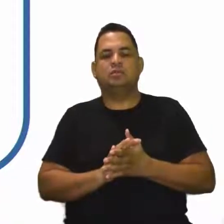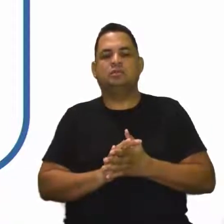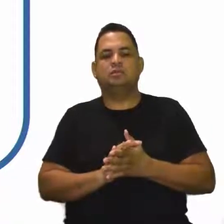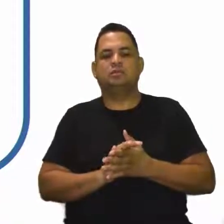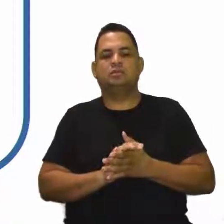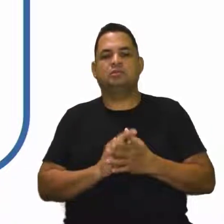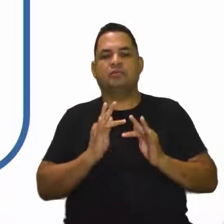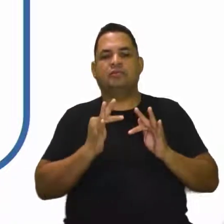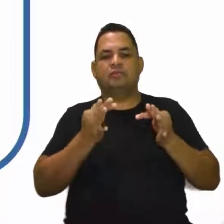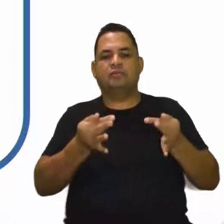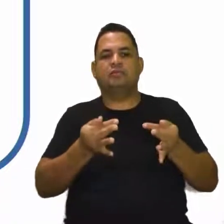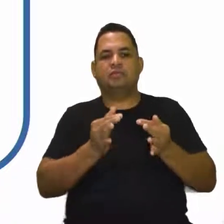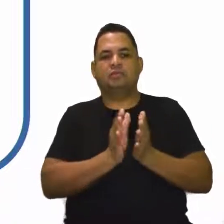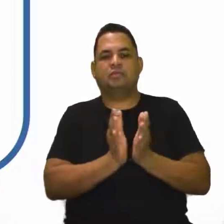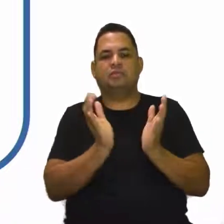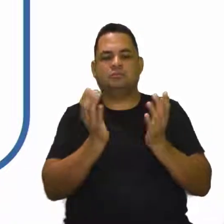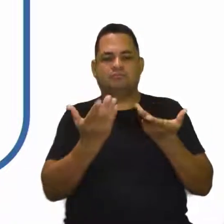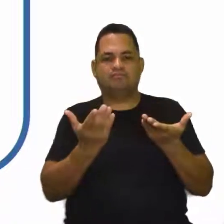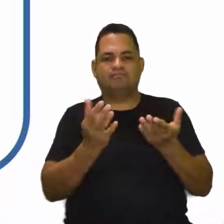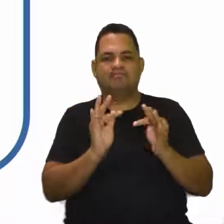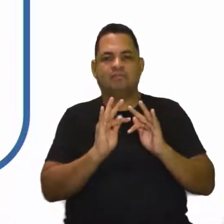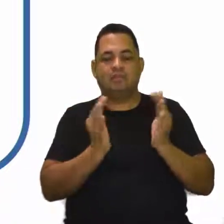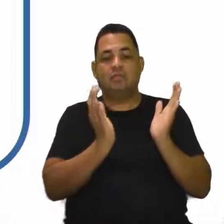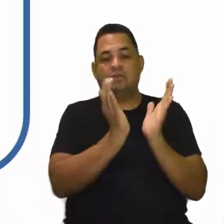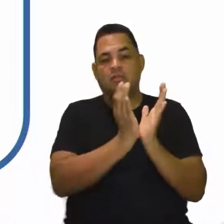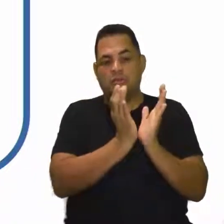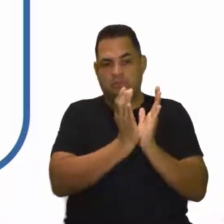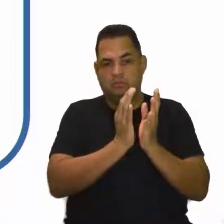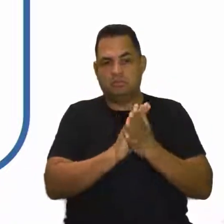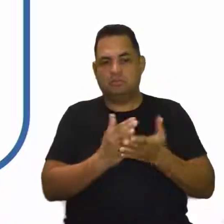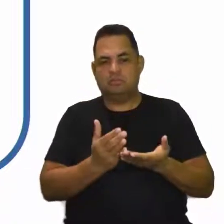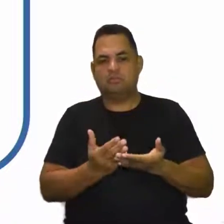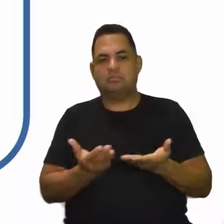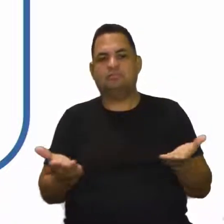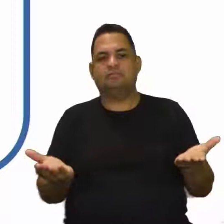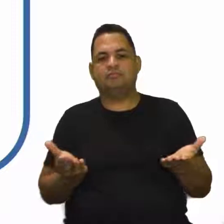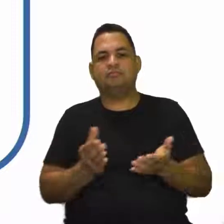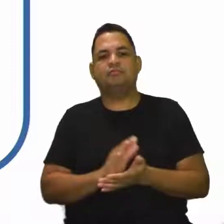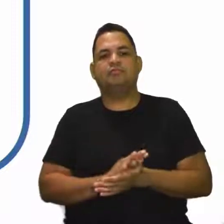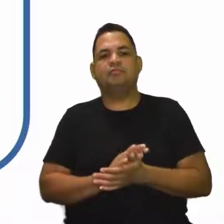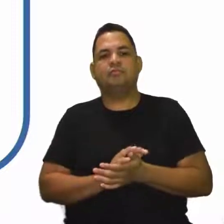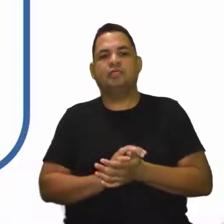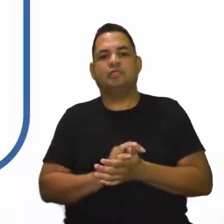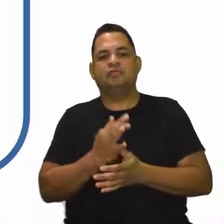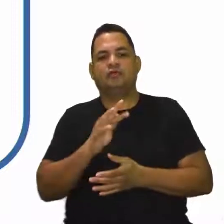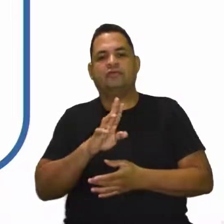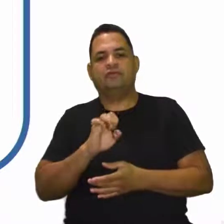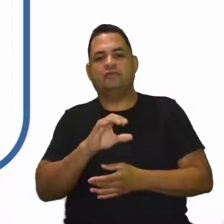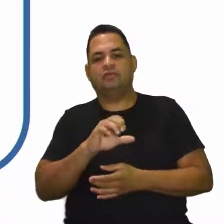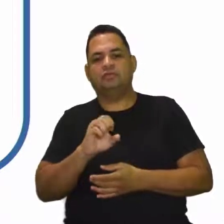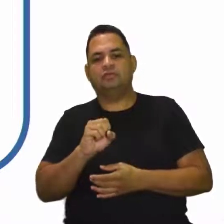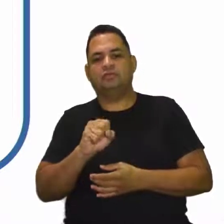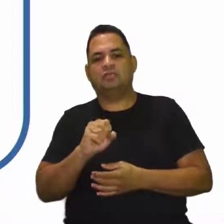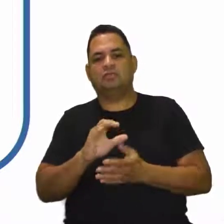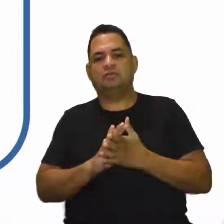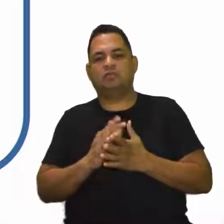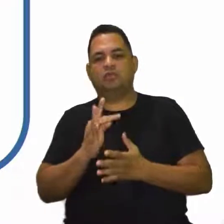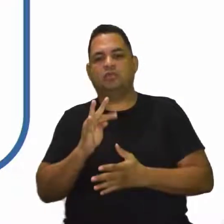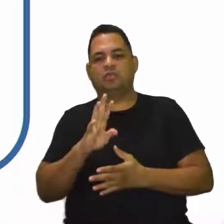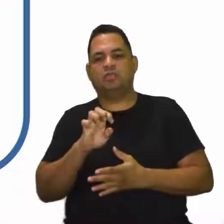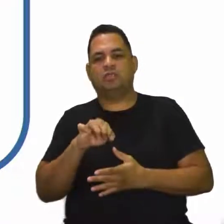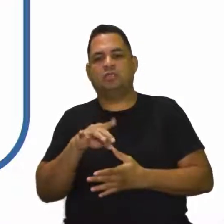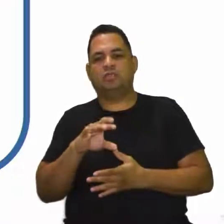capítulo 1, ou a unidade 1, fecharemos aí com a difusão do totalitarismo,